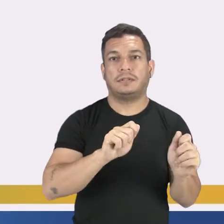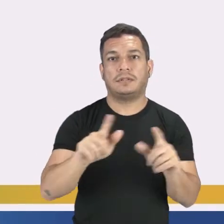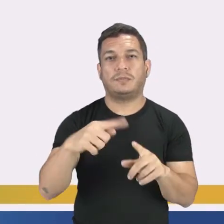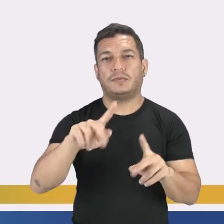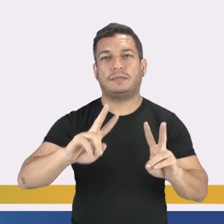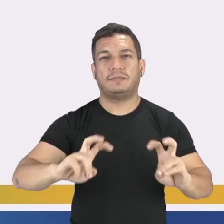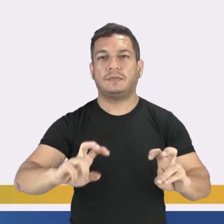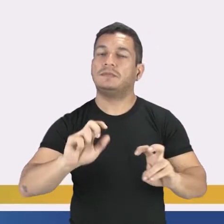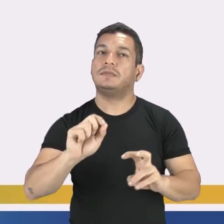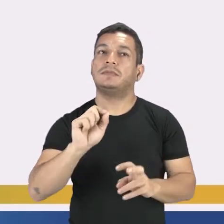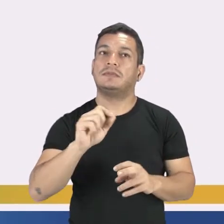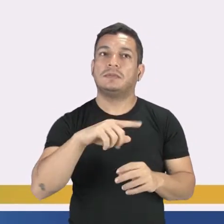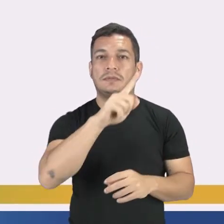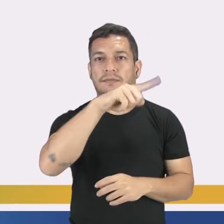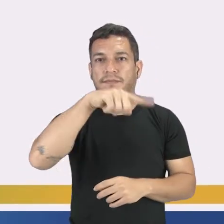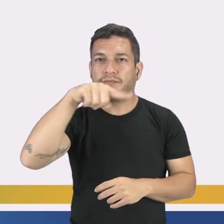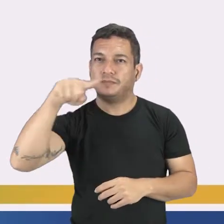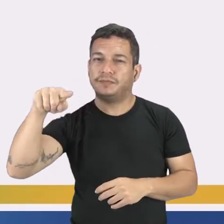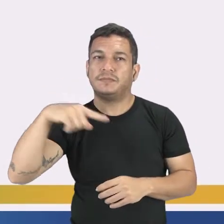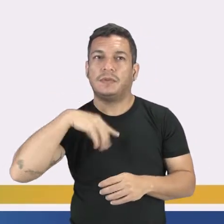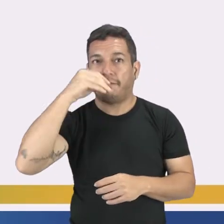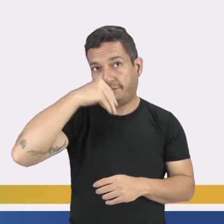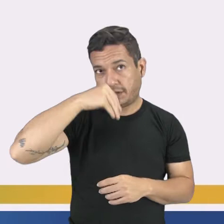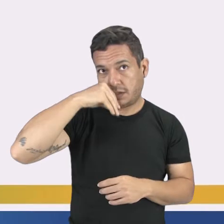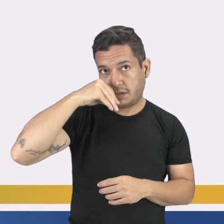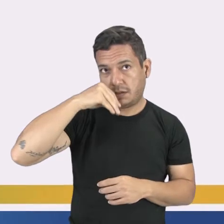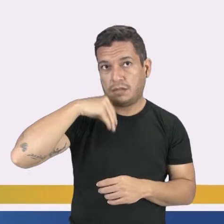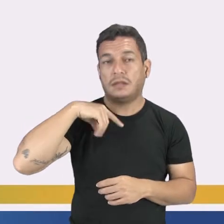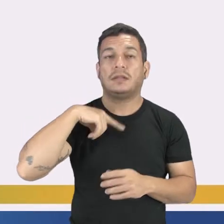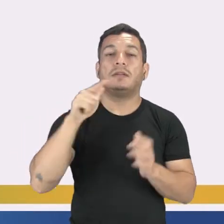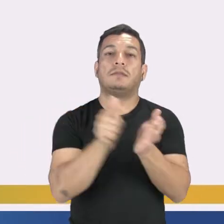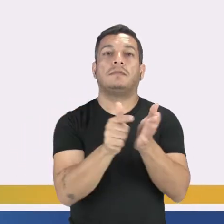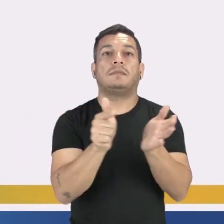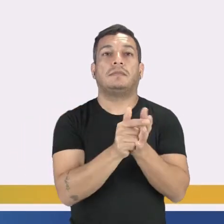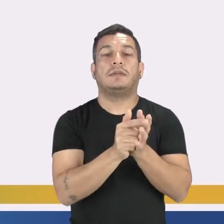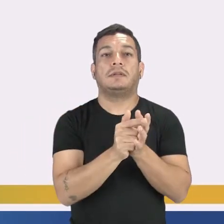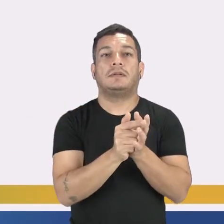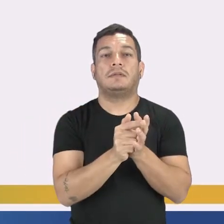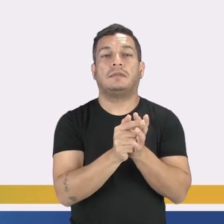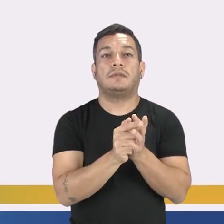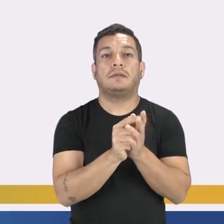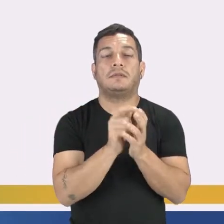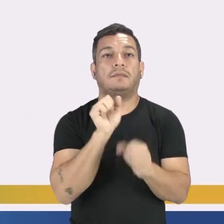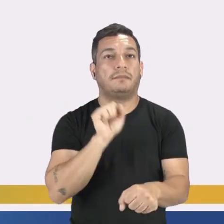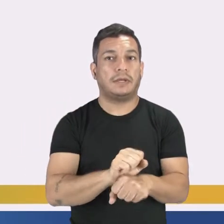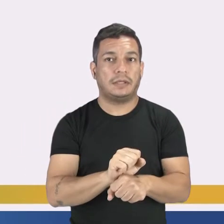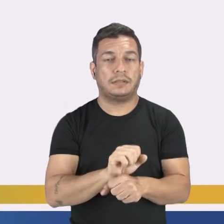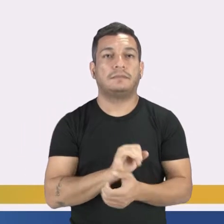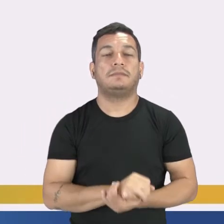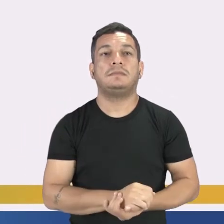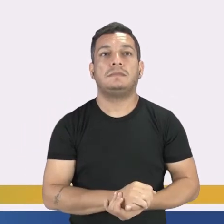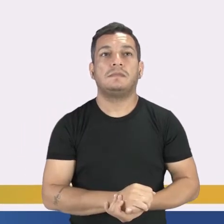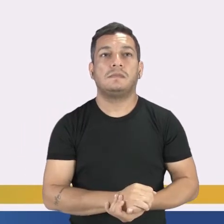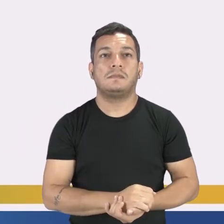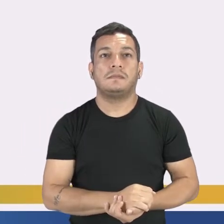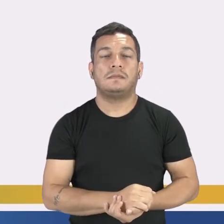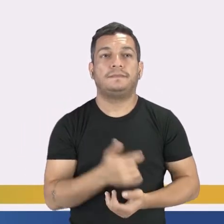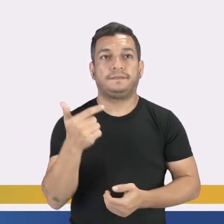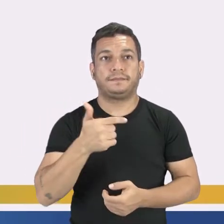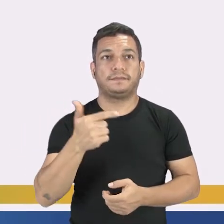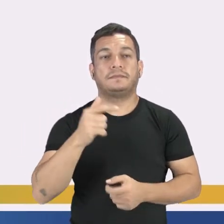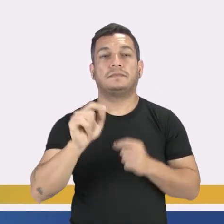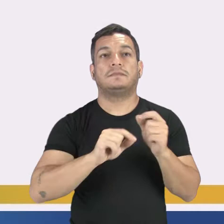você verificar que é uma radiação mais fraca e aqui na folha de papel ela já para. A